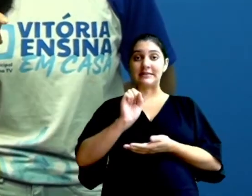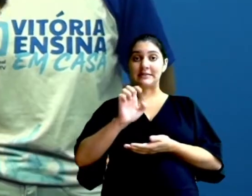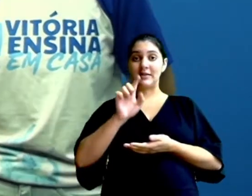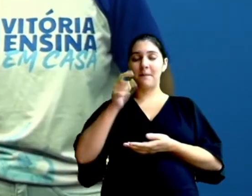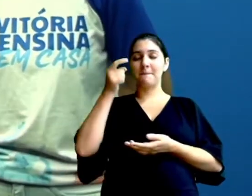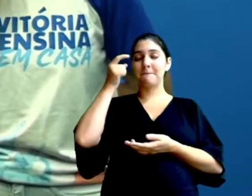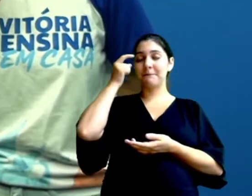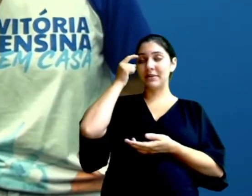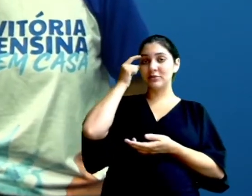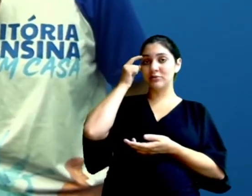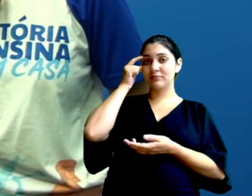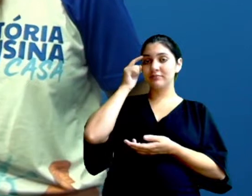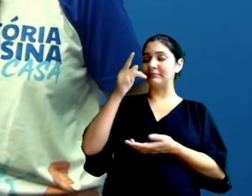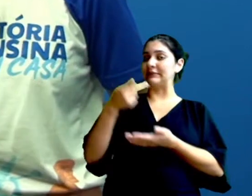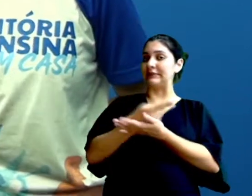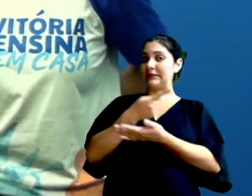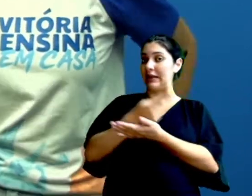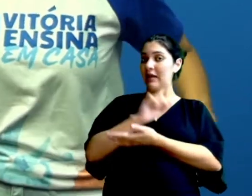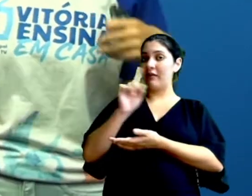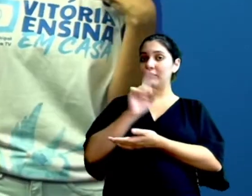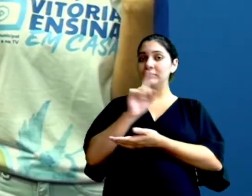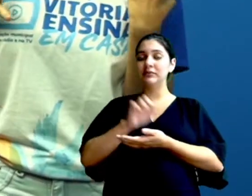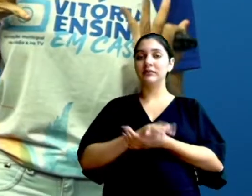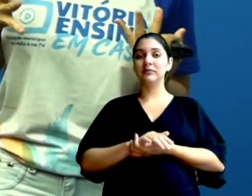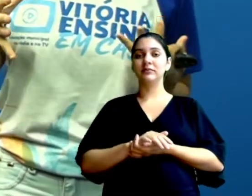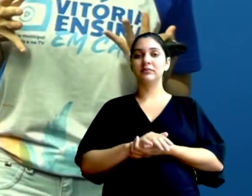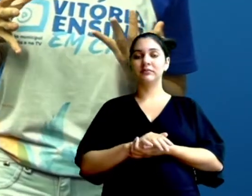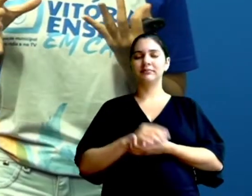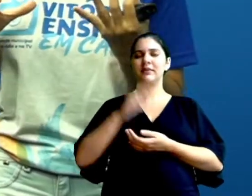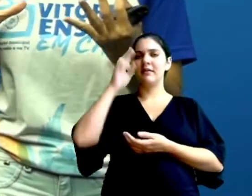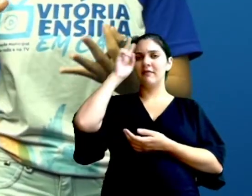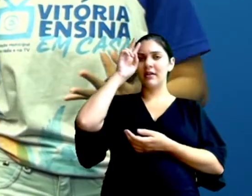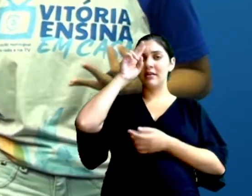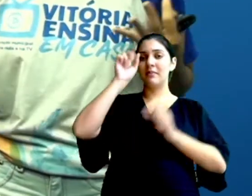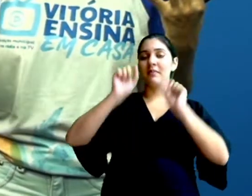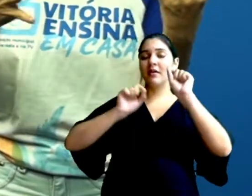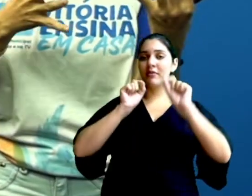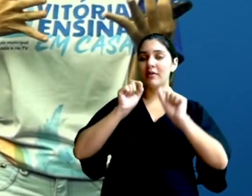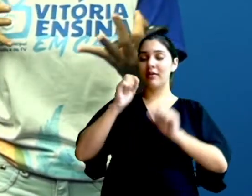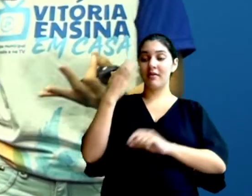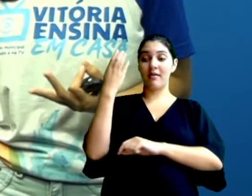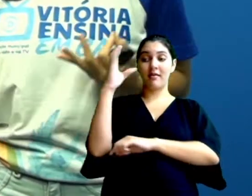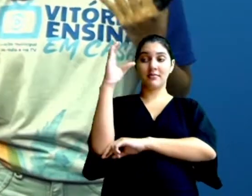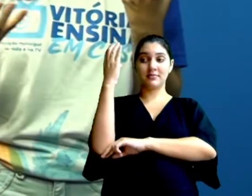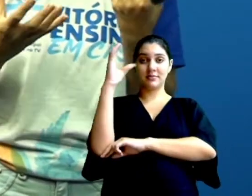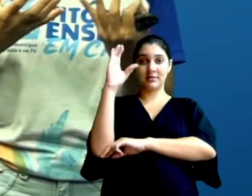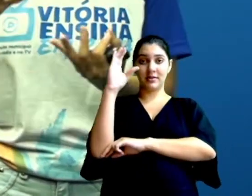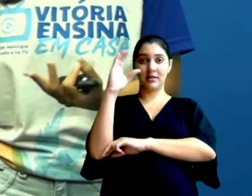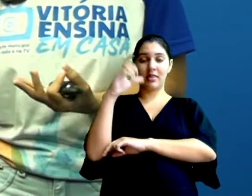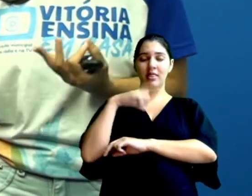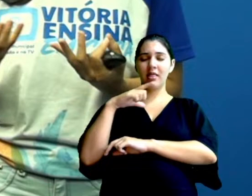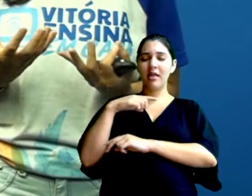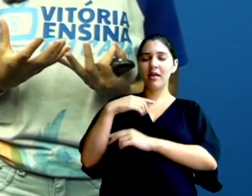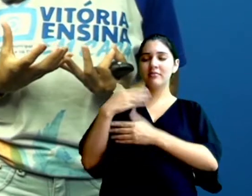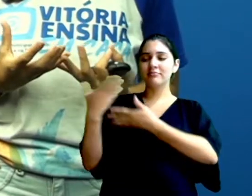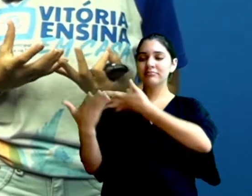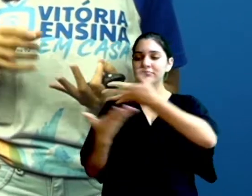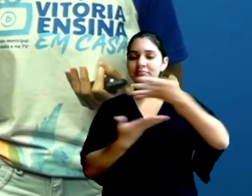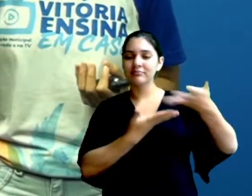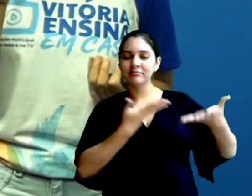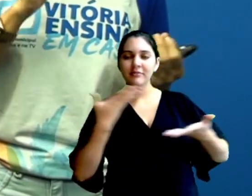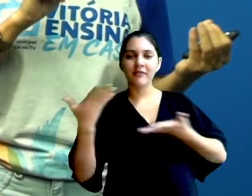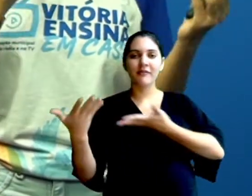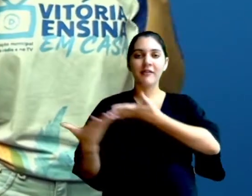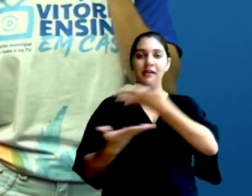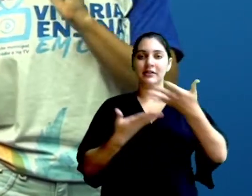você pensou assim, tá errado não. Vale lembrar que as ciências, elas dialogam entre